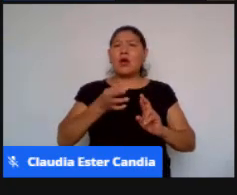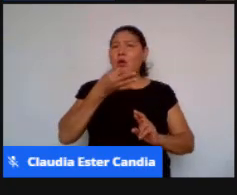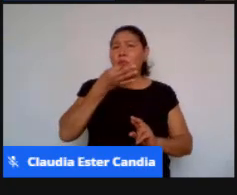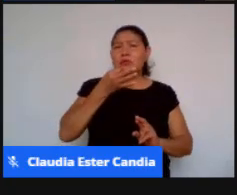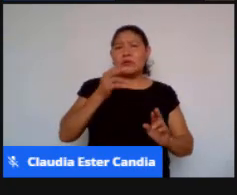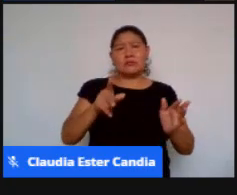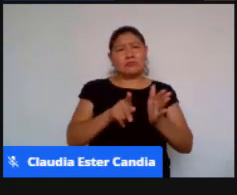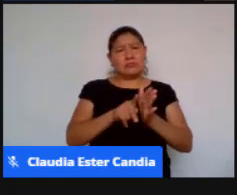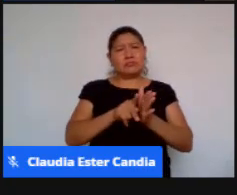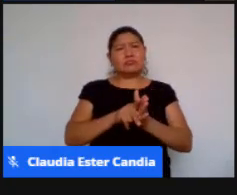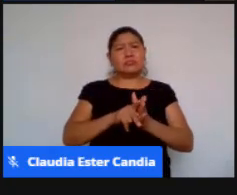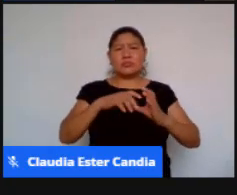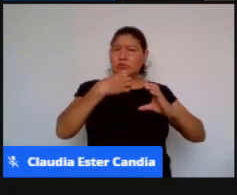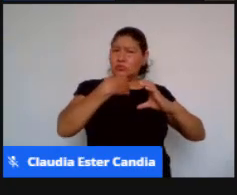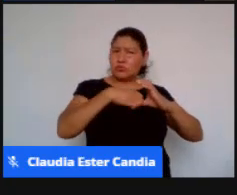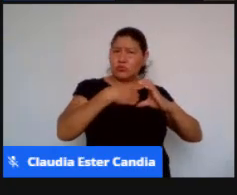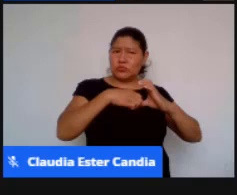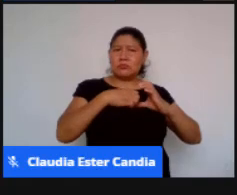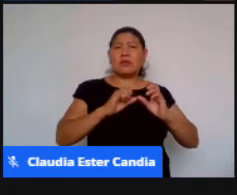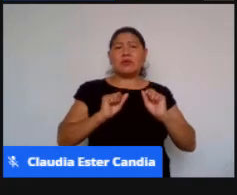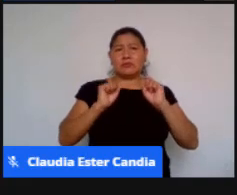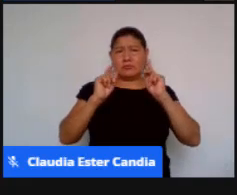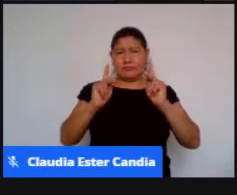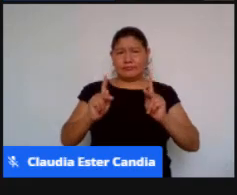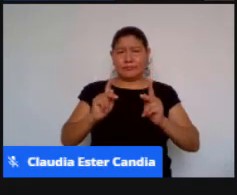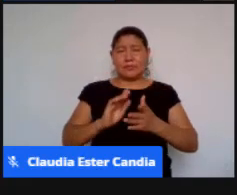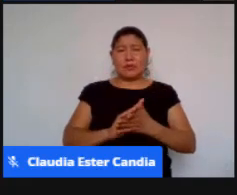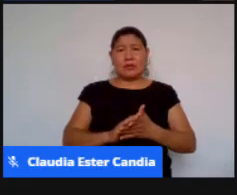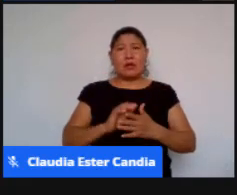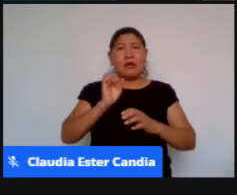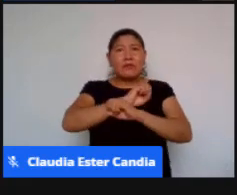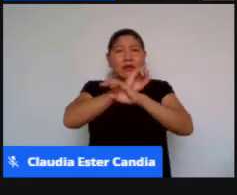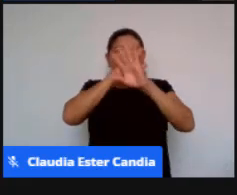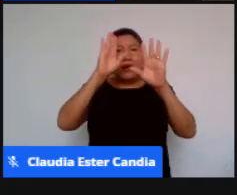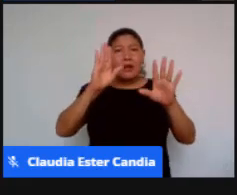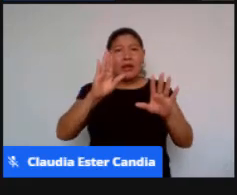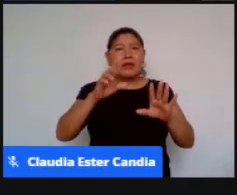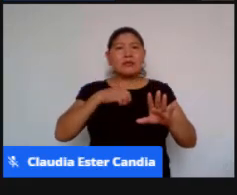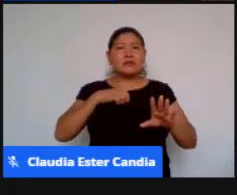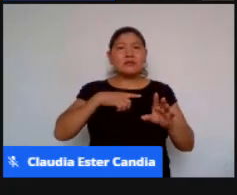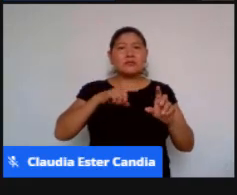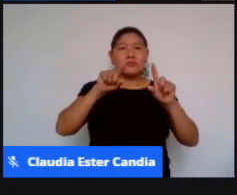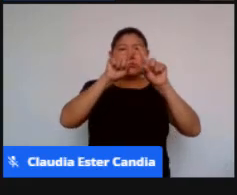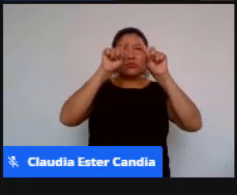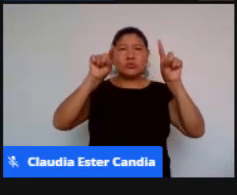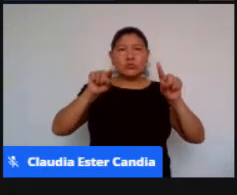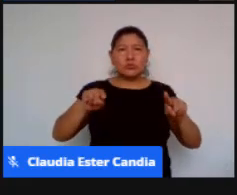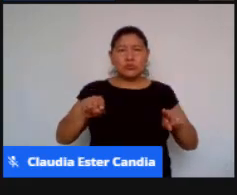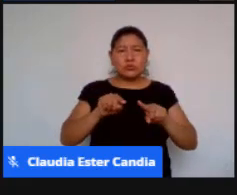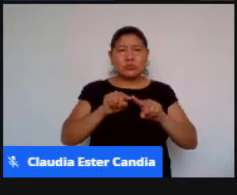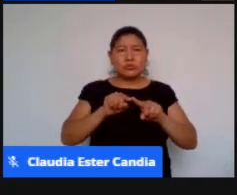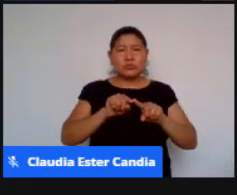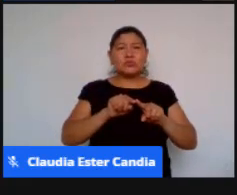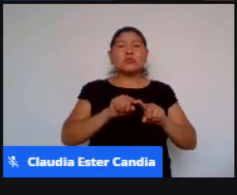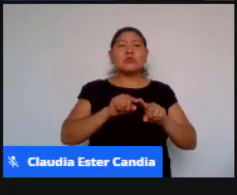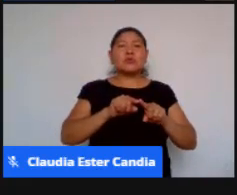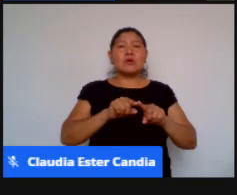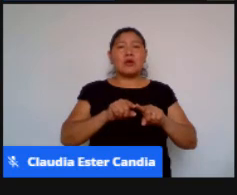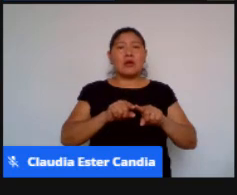geografia.cemed@gmail.com, tá bom? Então, quero que vocês entendam. O nosso quadro do nosso referencial circunstancial,